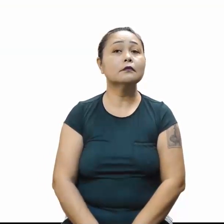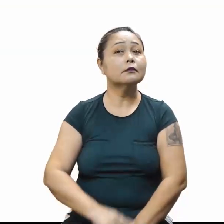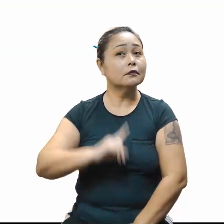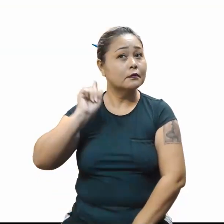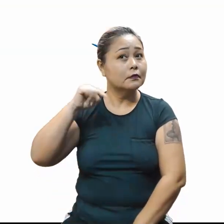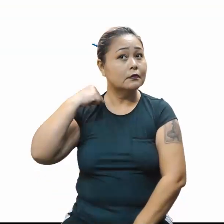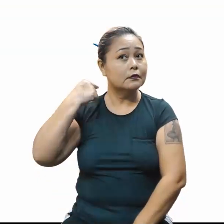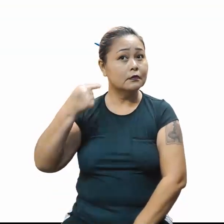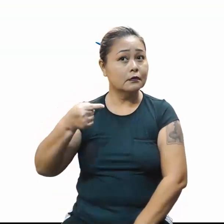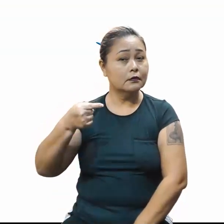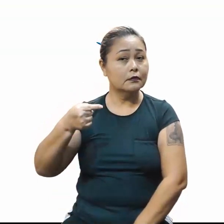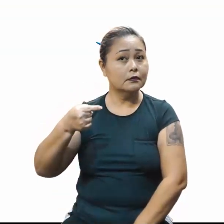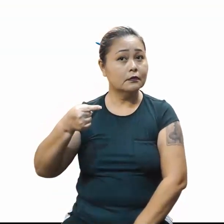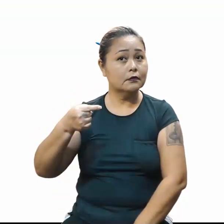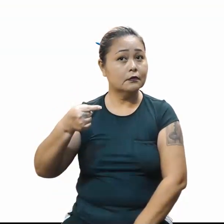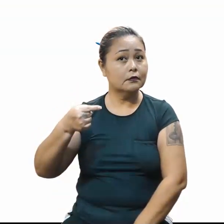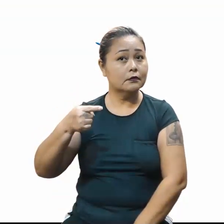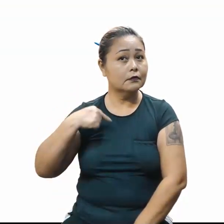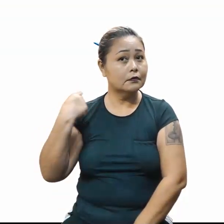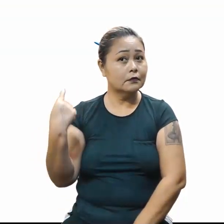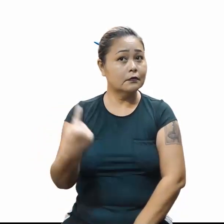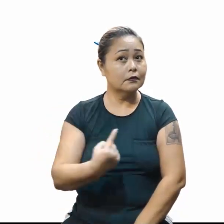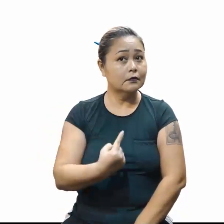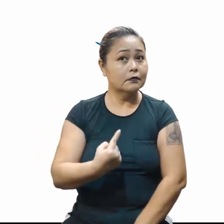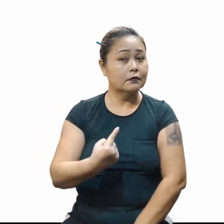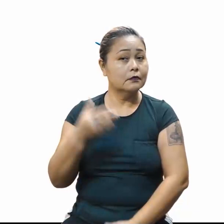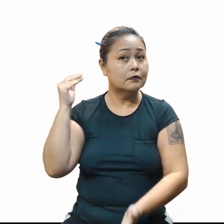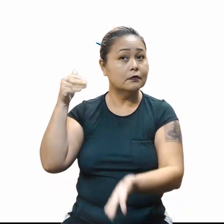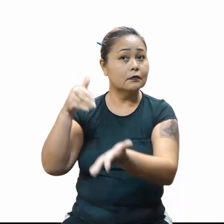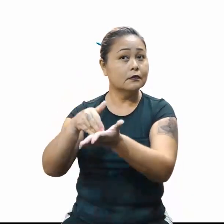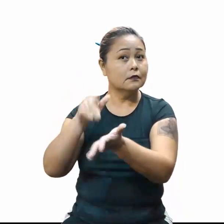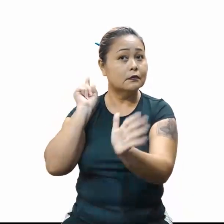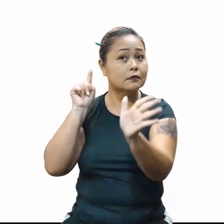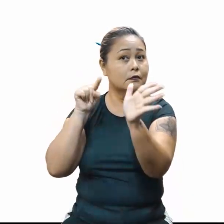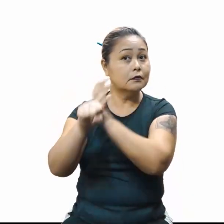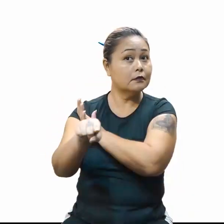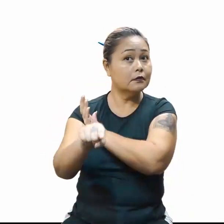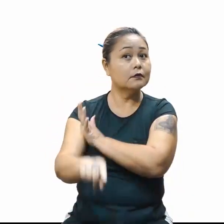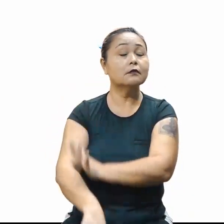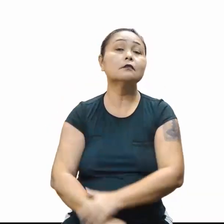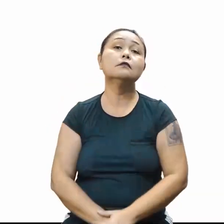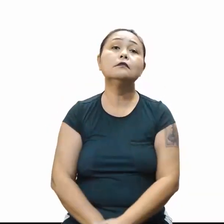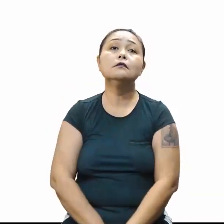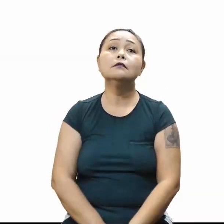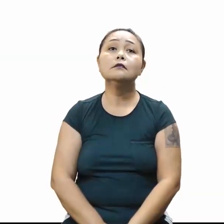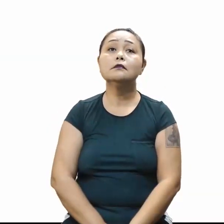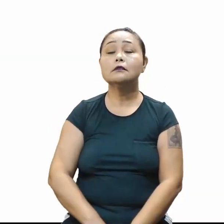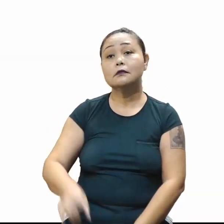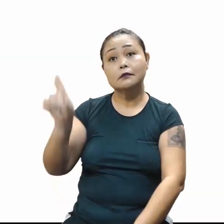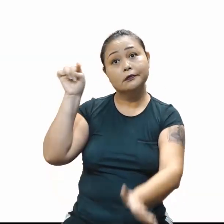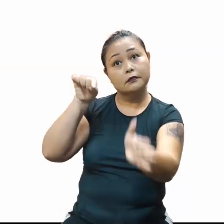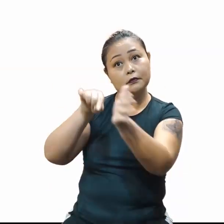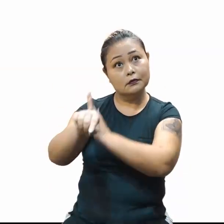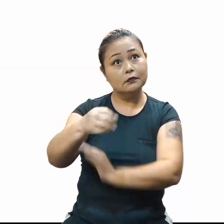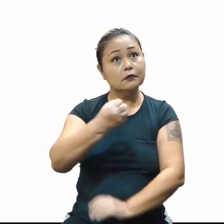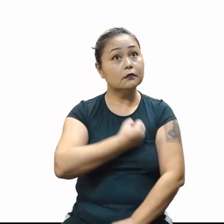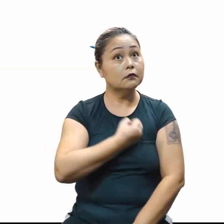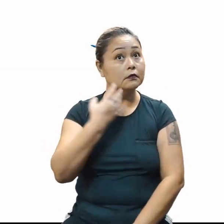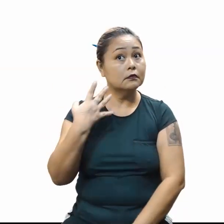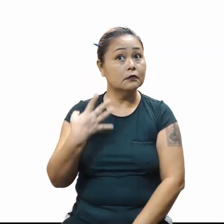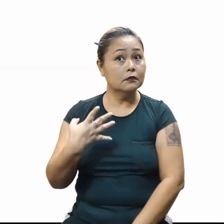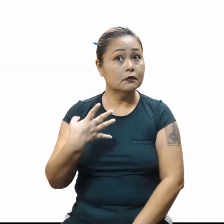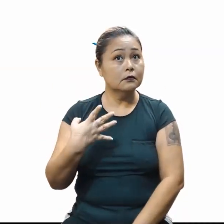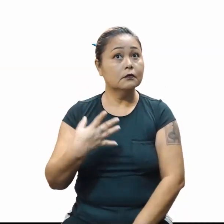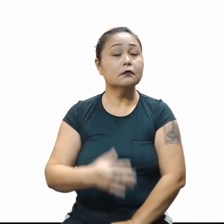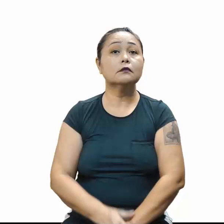Vamos para a nossa última questão. A questão de número 4.